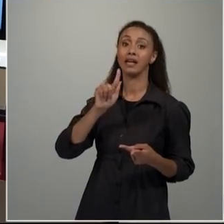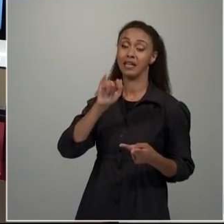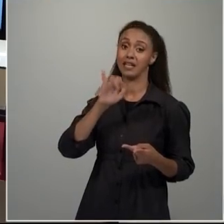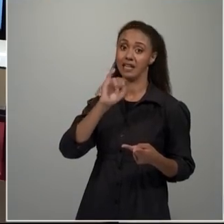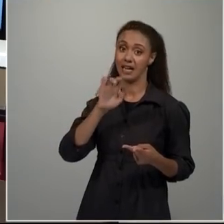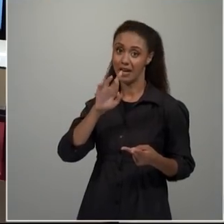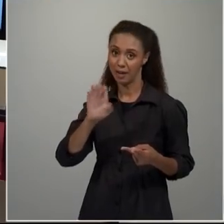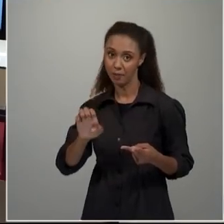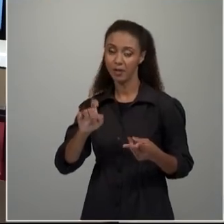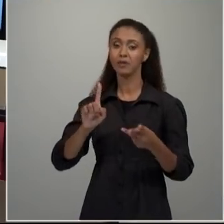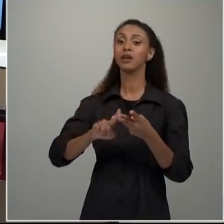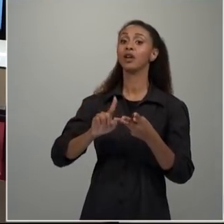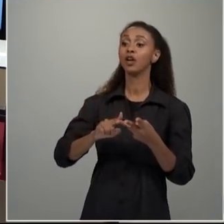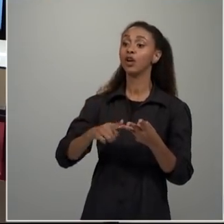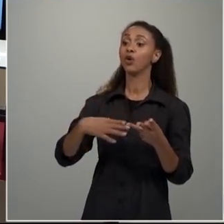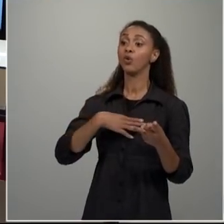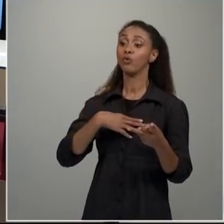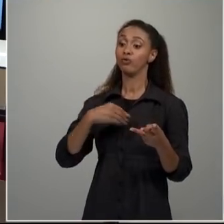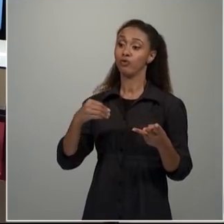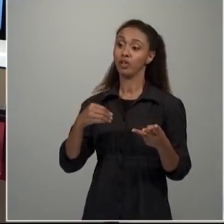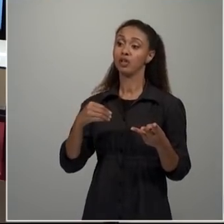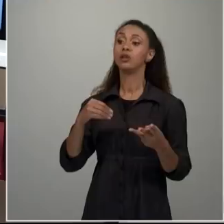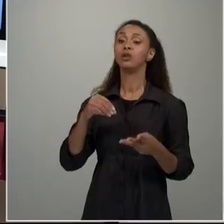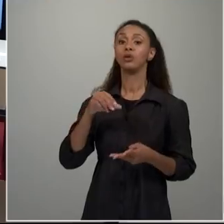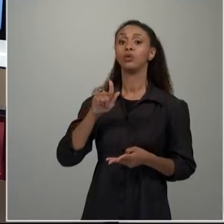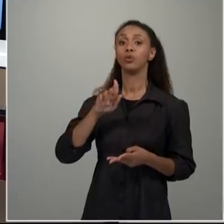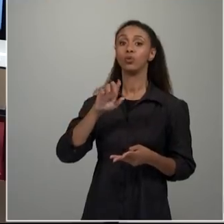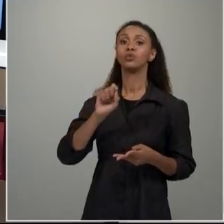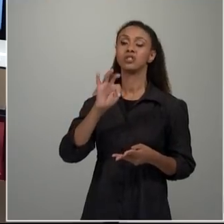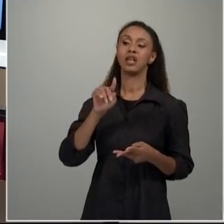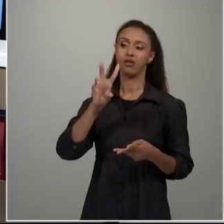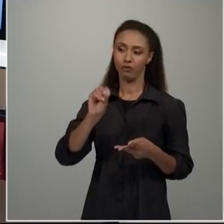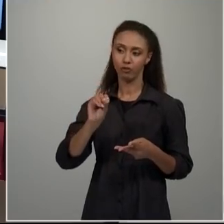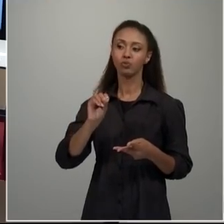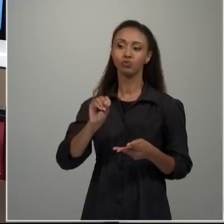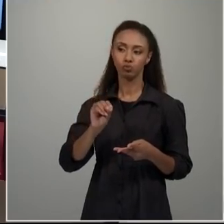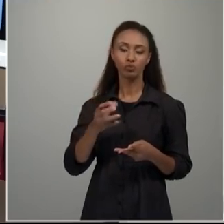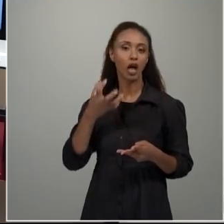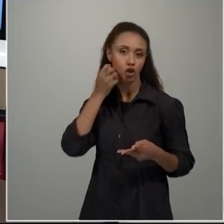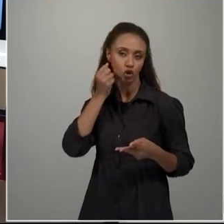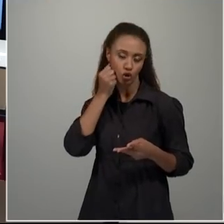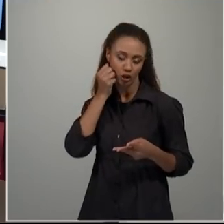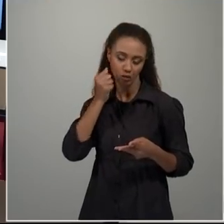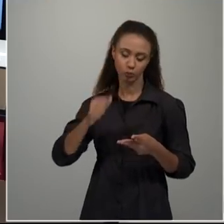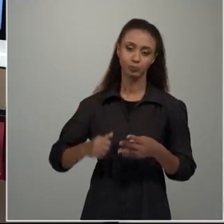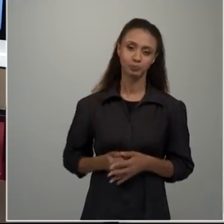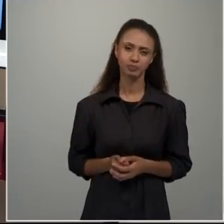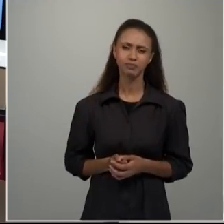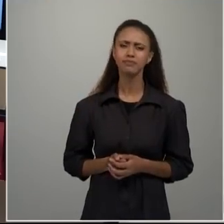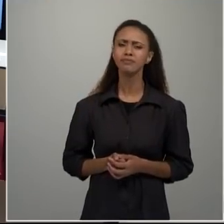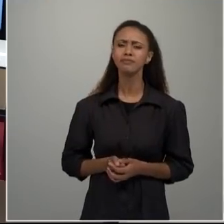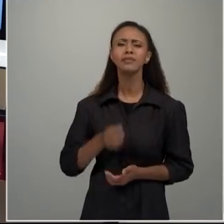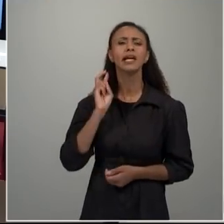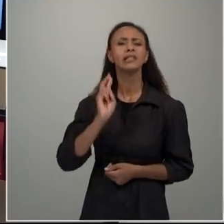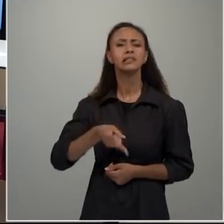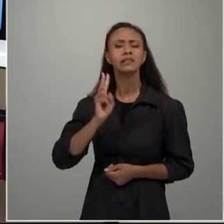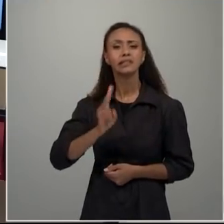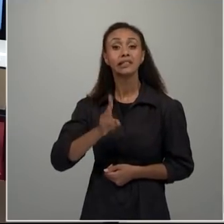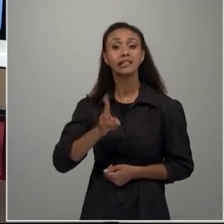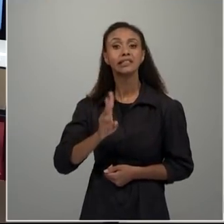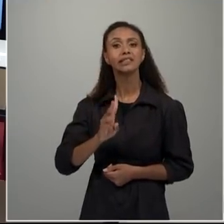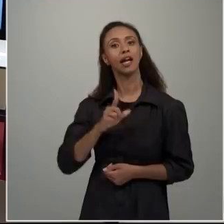porque que a criança é uma coisa que a gente se questiona muito lá no paula souza porque assim toda vez que a gente constrói um conteúdo pra